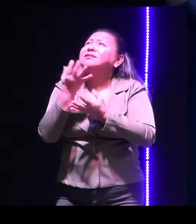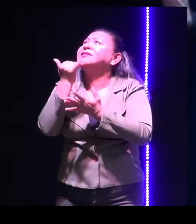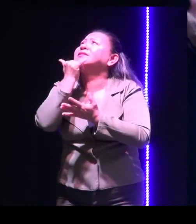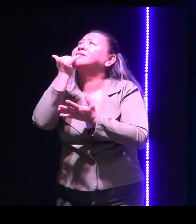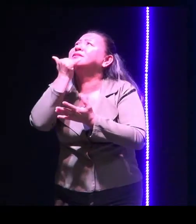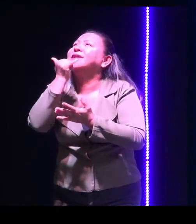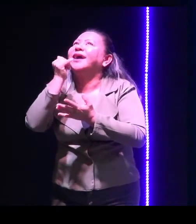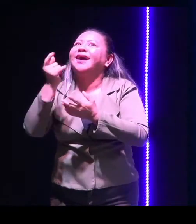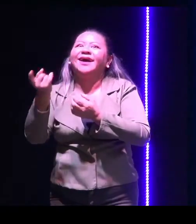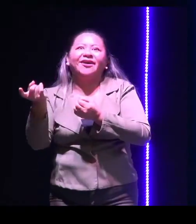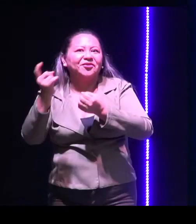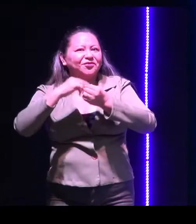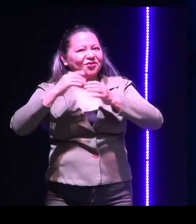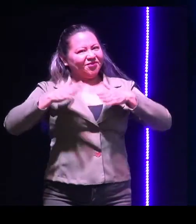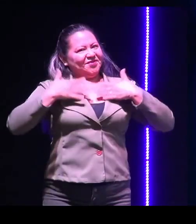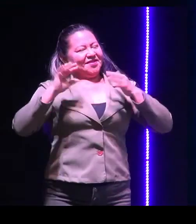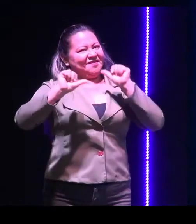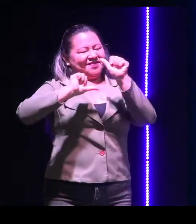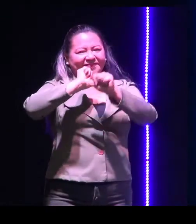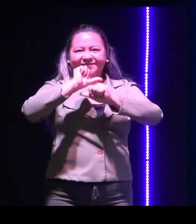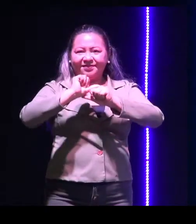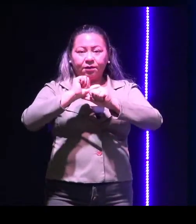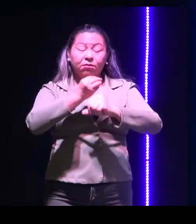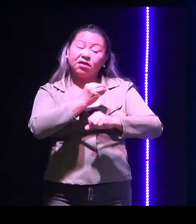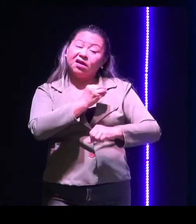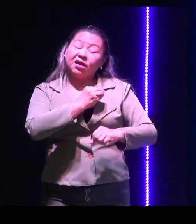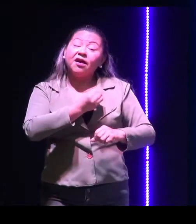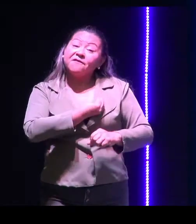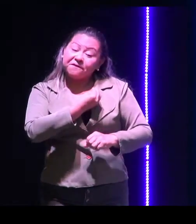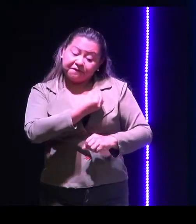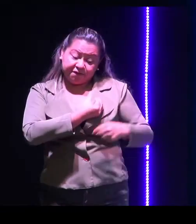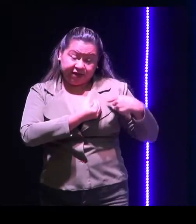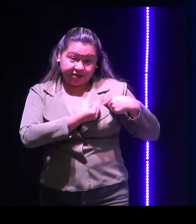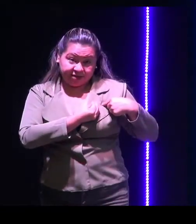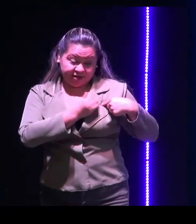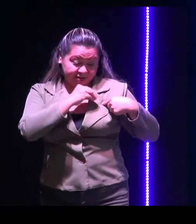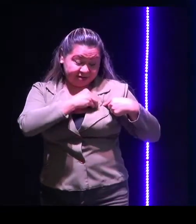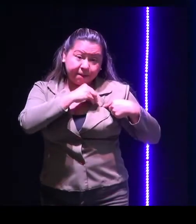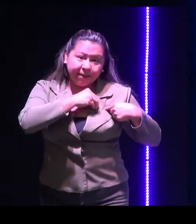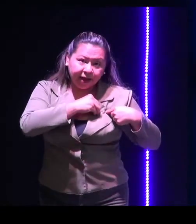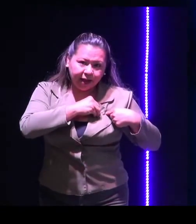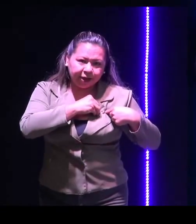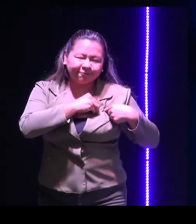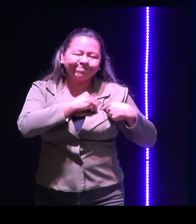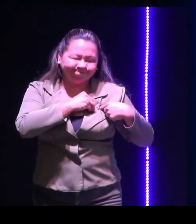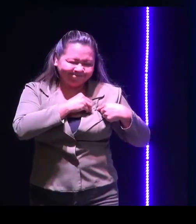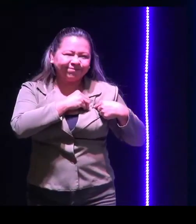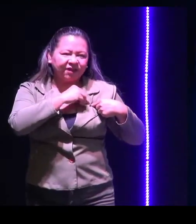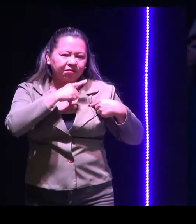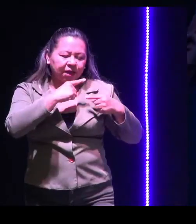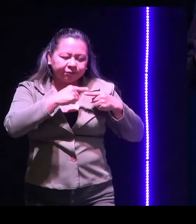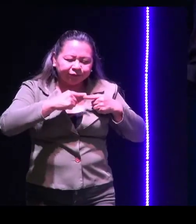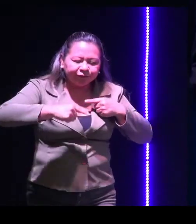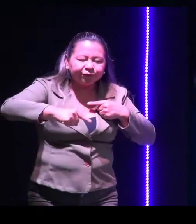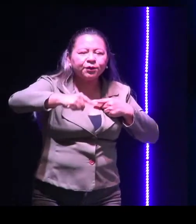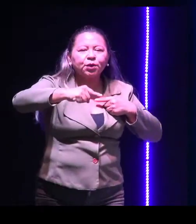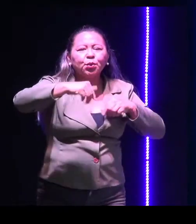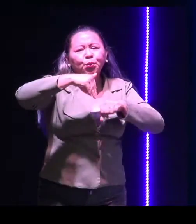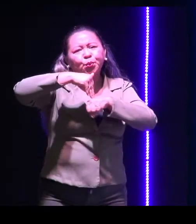A sua alegria foi restaurada. Uma vida de pecado atrai culpa e condenação, e a alegria